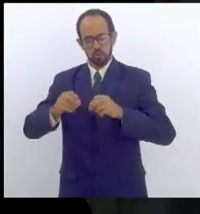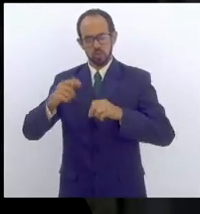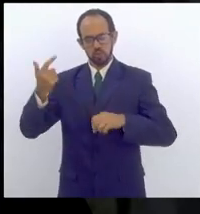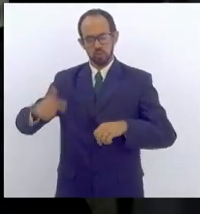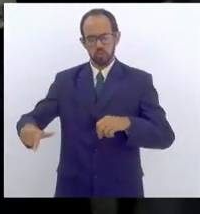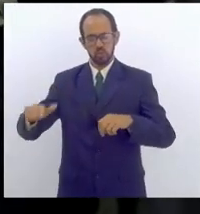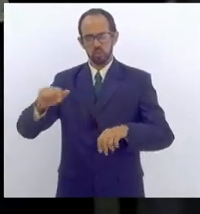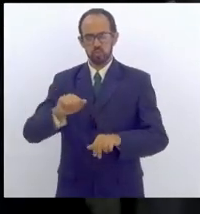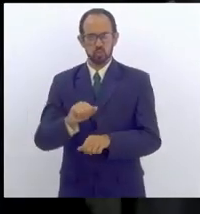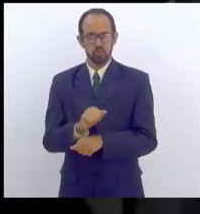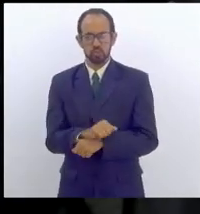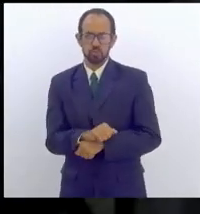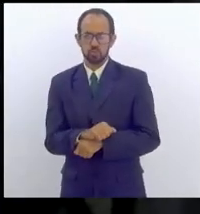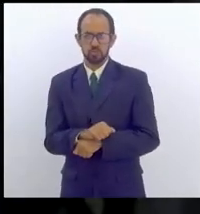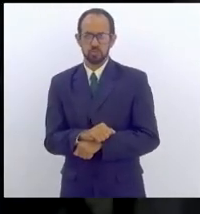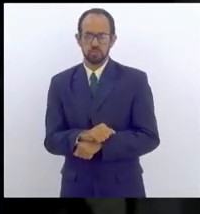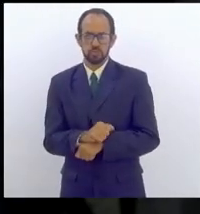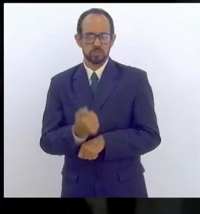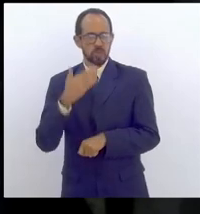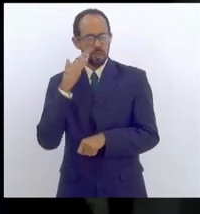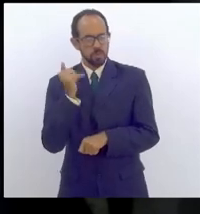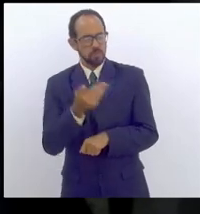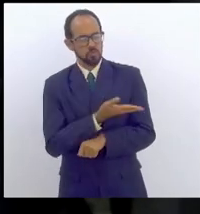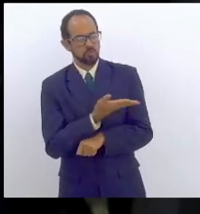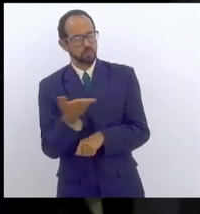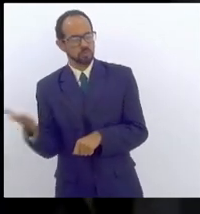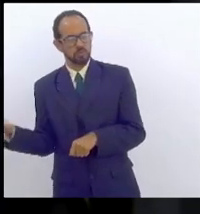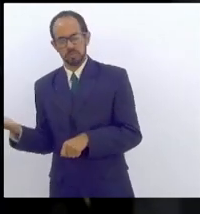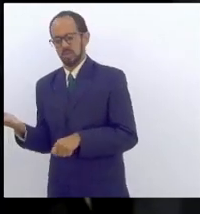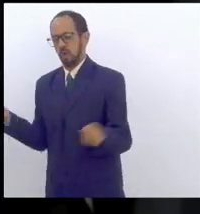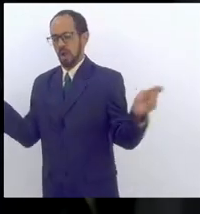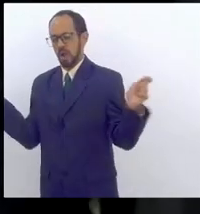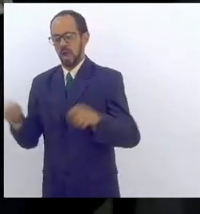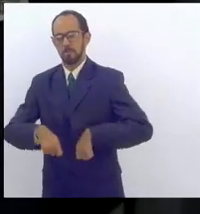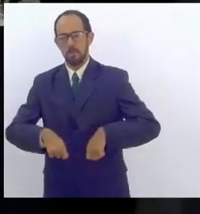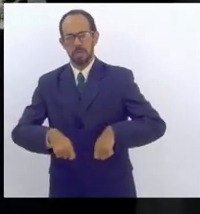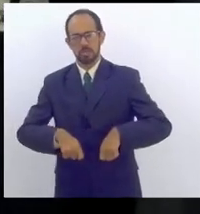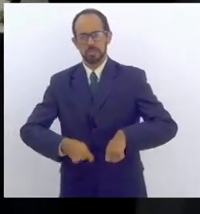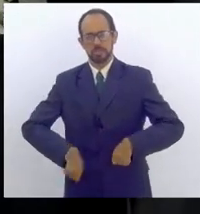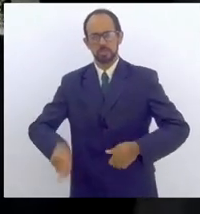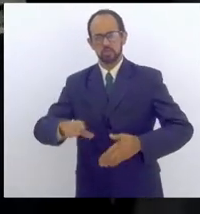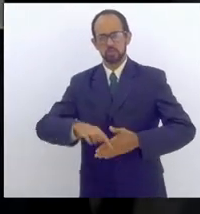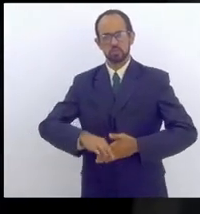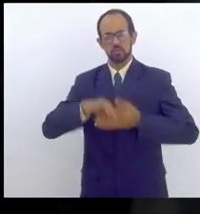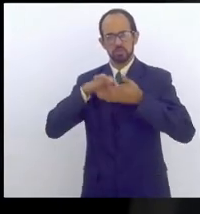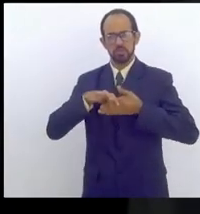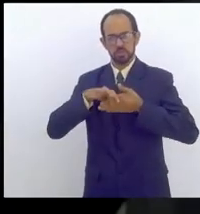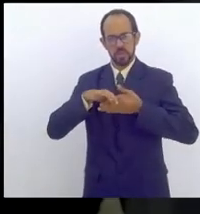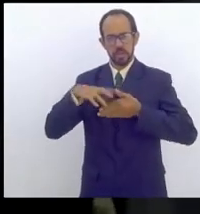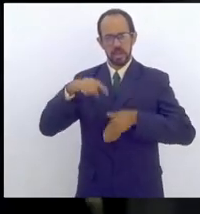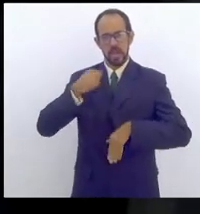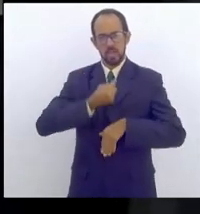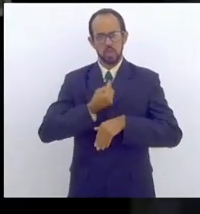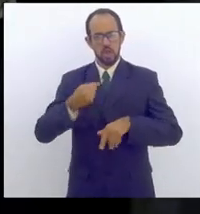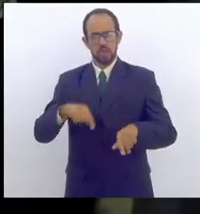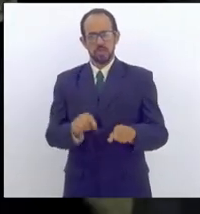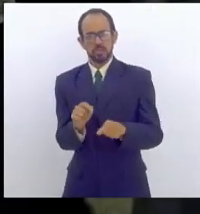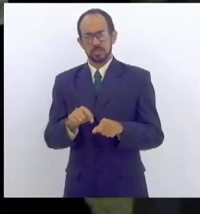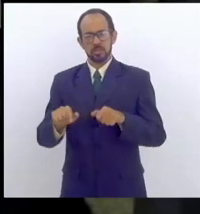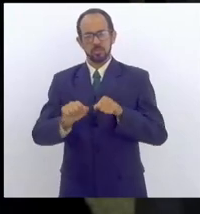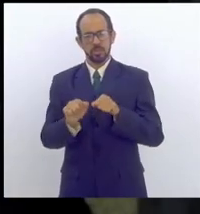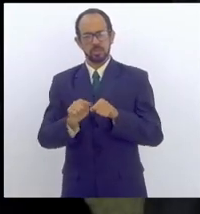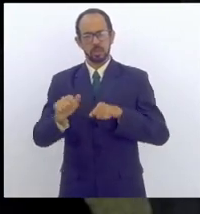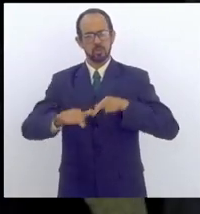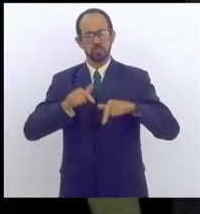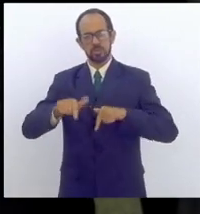componentes, sabendo que vocês têm capacidade para nos liderar e fazer um bom trabalho